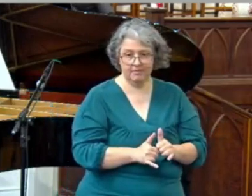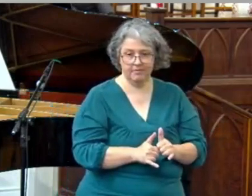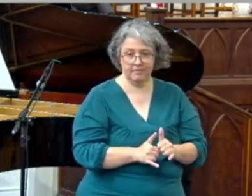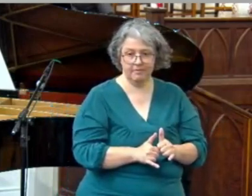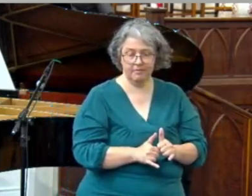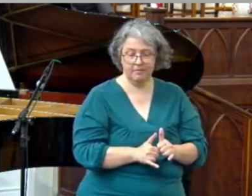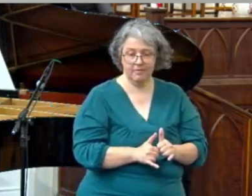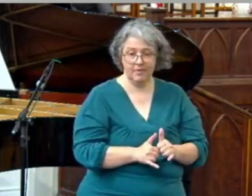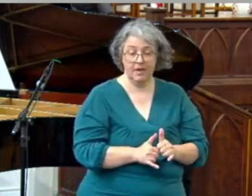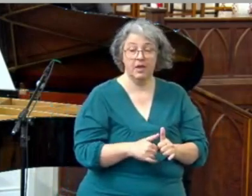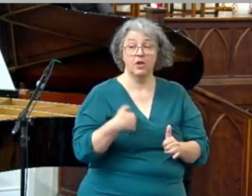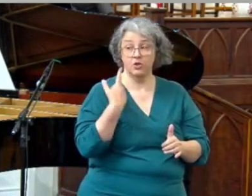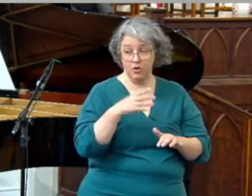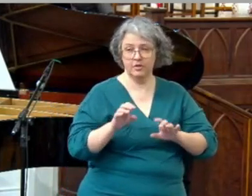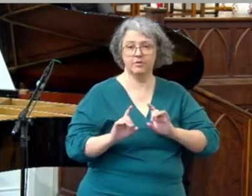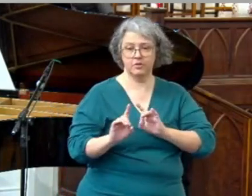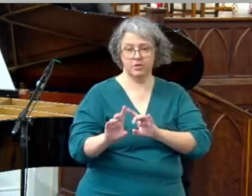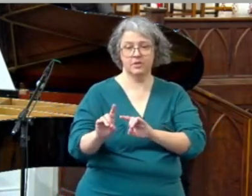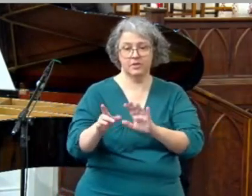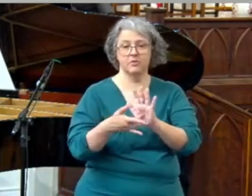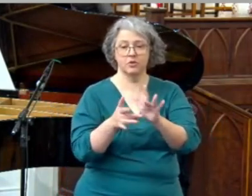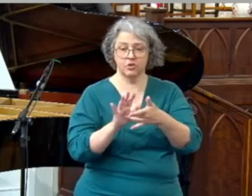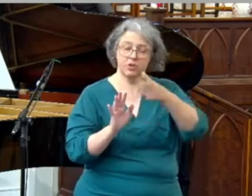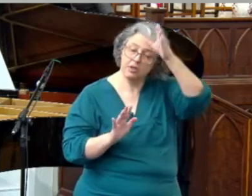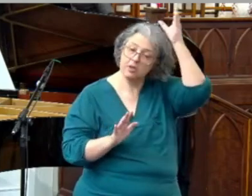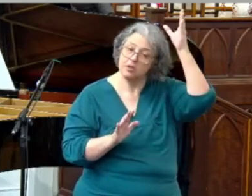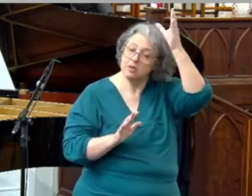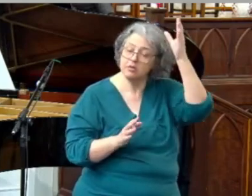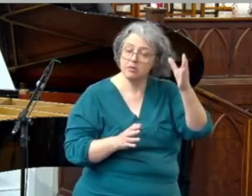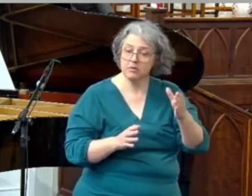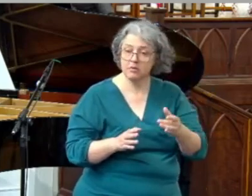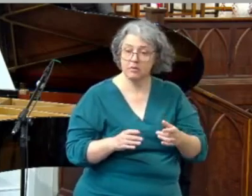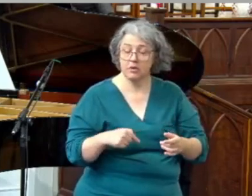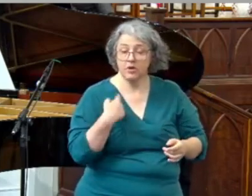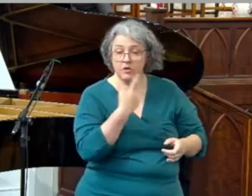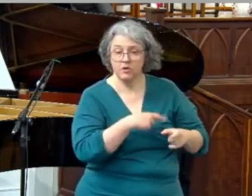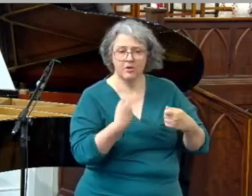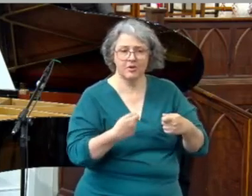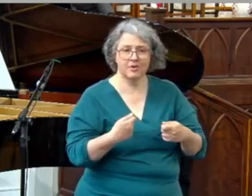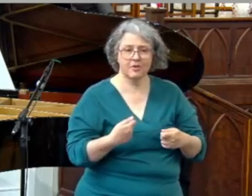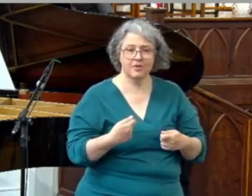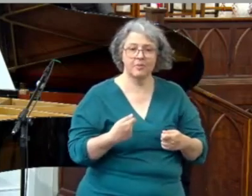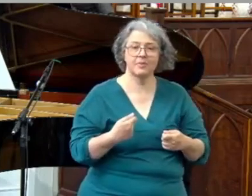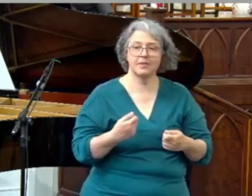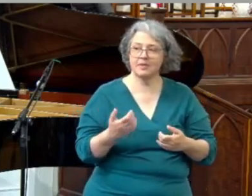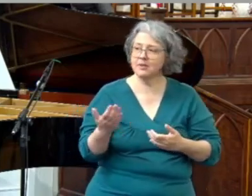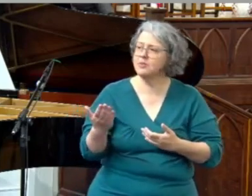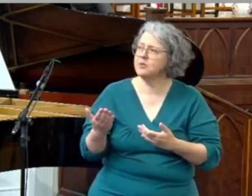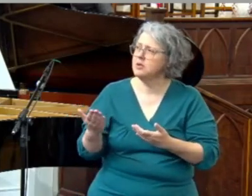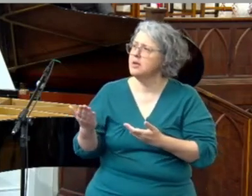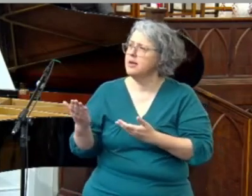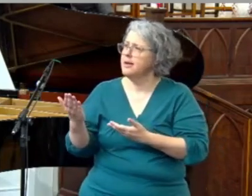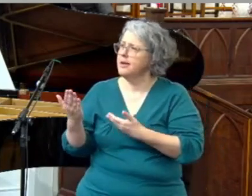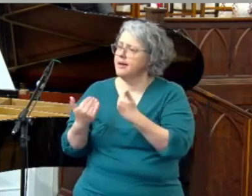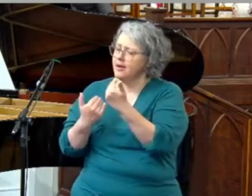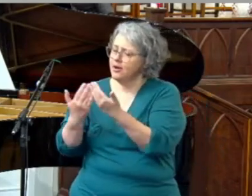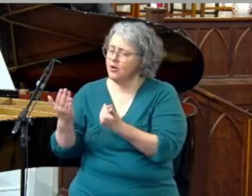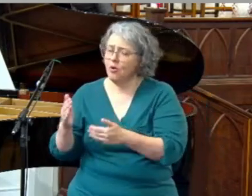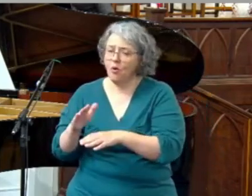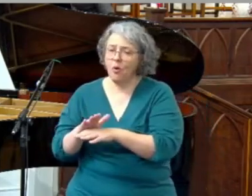como discípulos de Cristo, estarmos engajados em conversas evangelísticas.